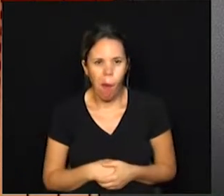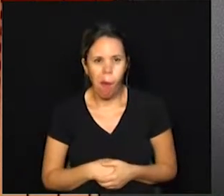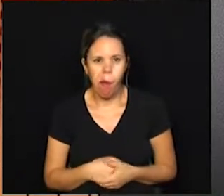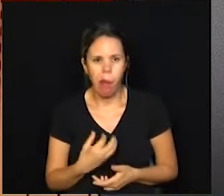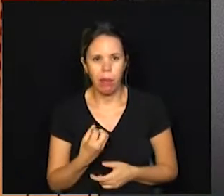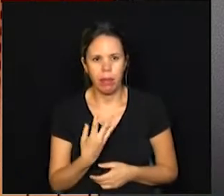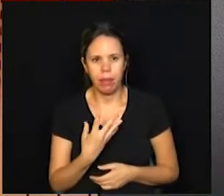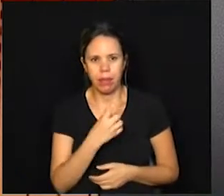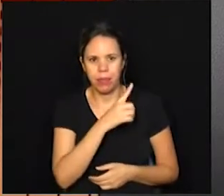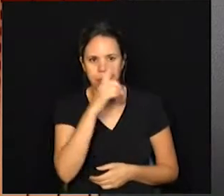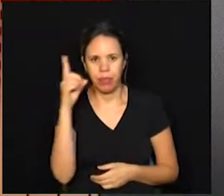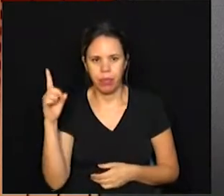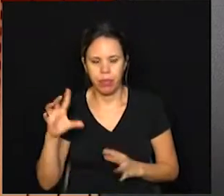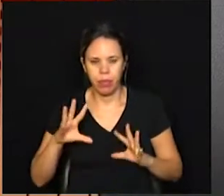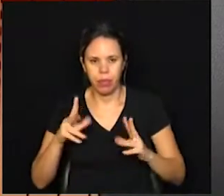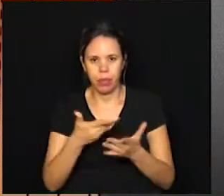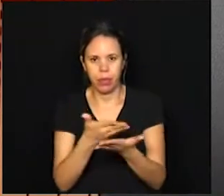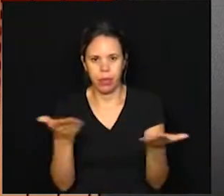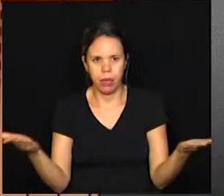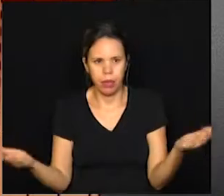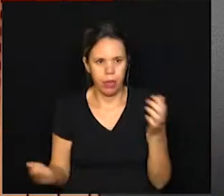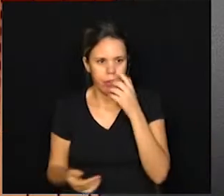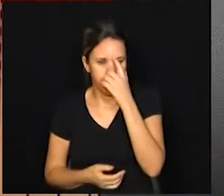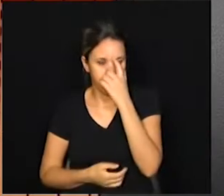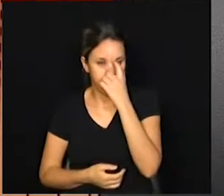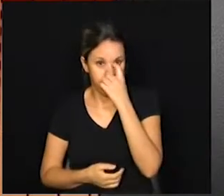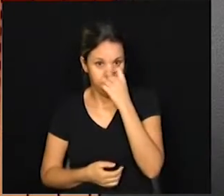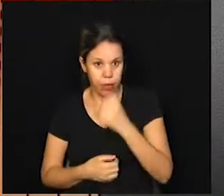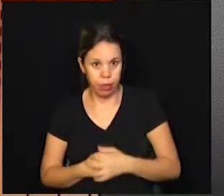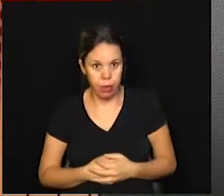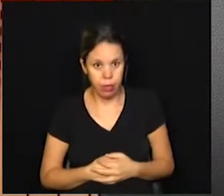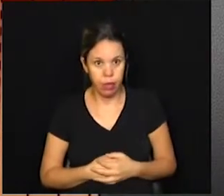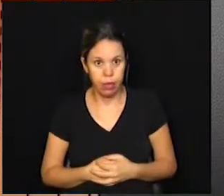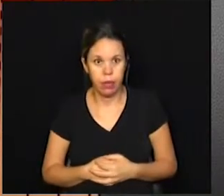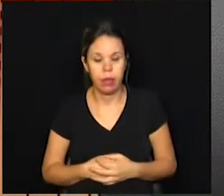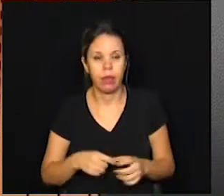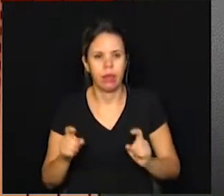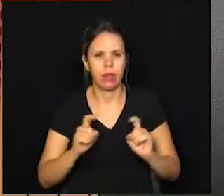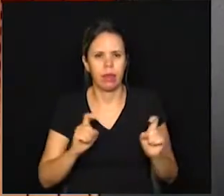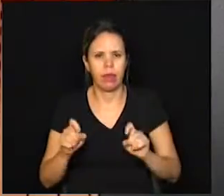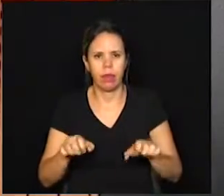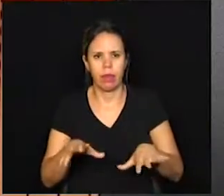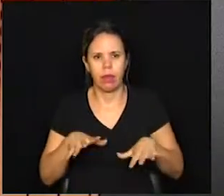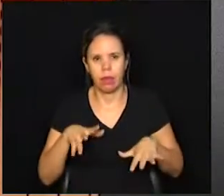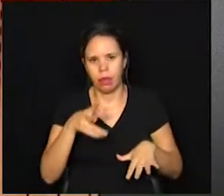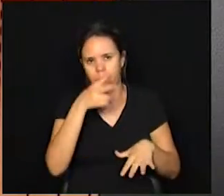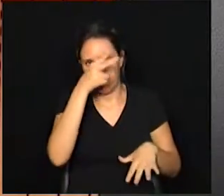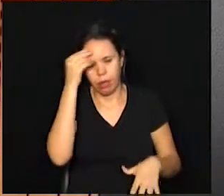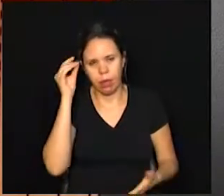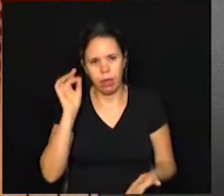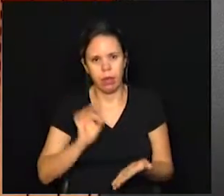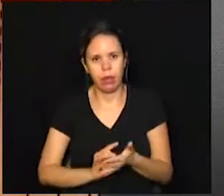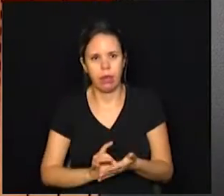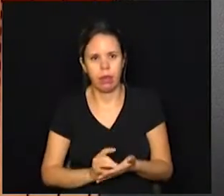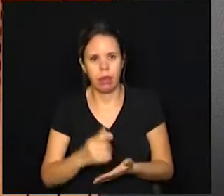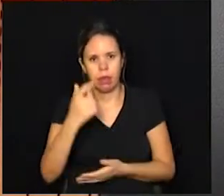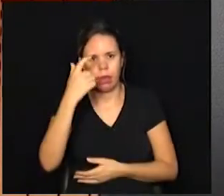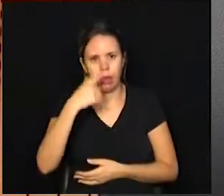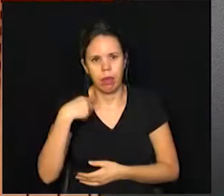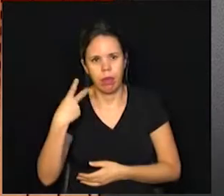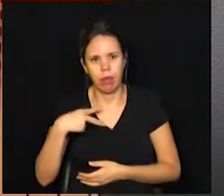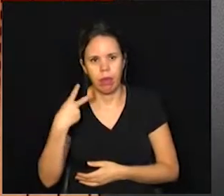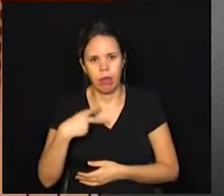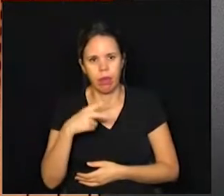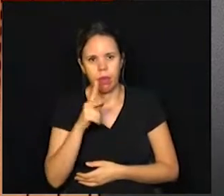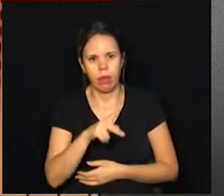Muito bom dia a todos. Essa é a nossa audiência pública facultativa. Eu sou o vereador